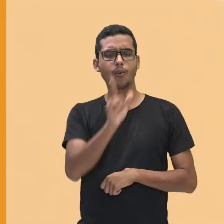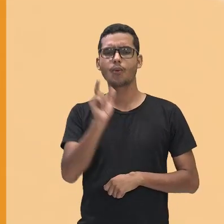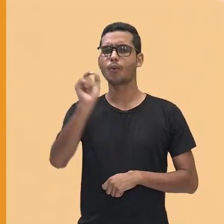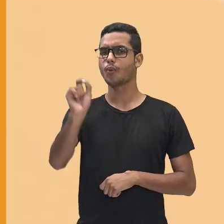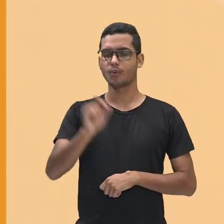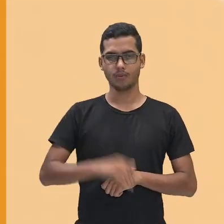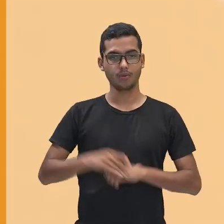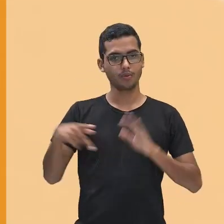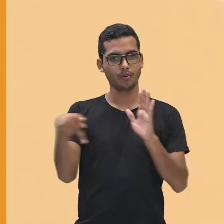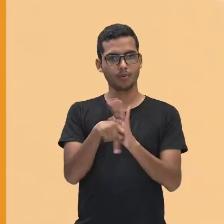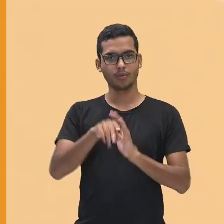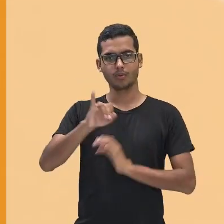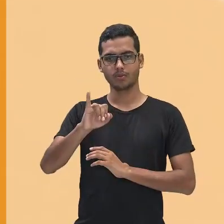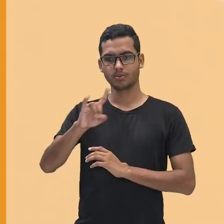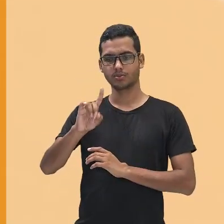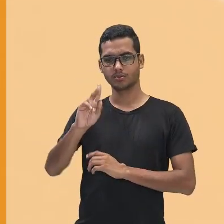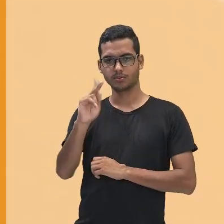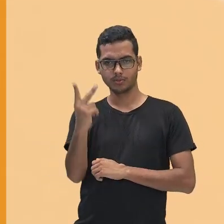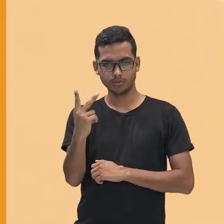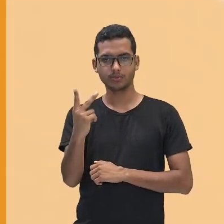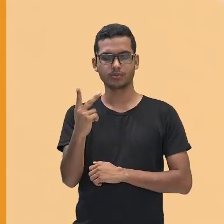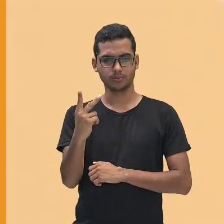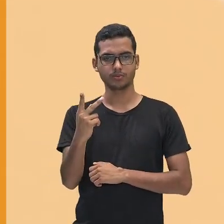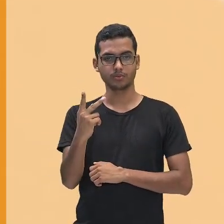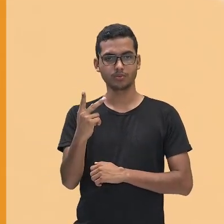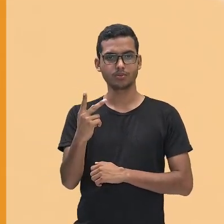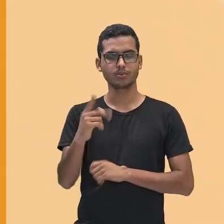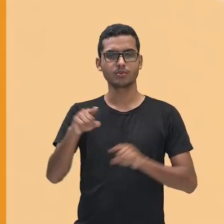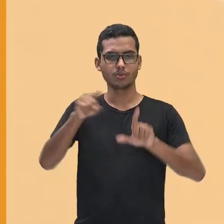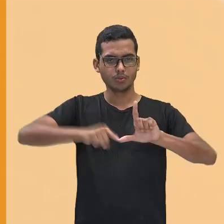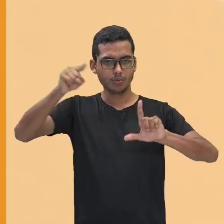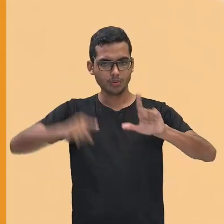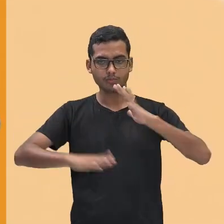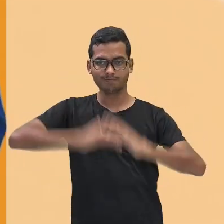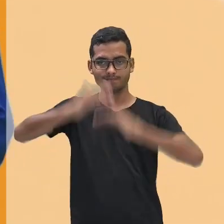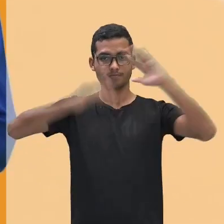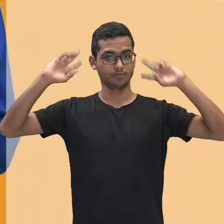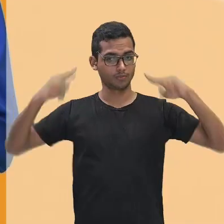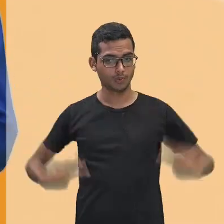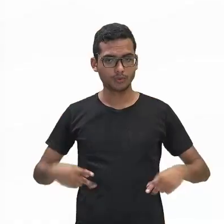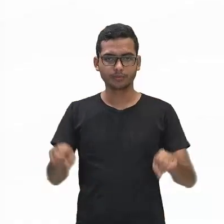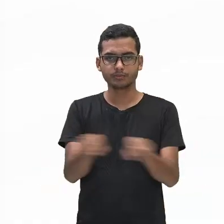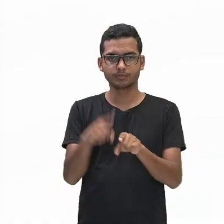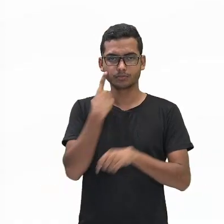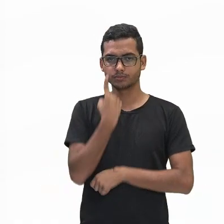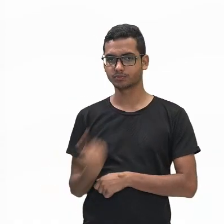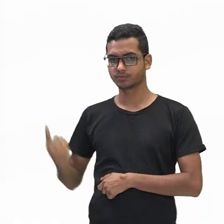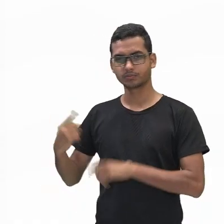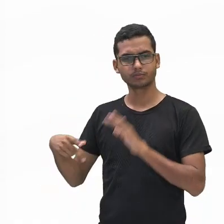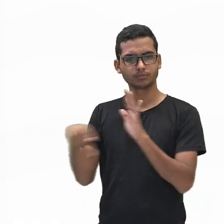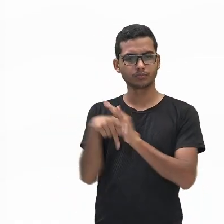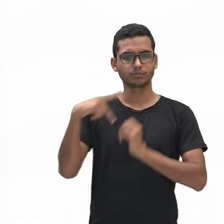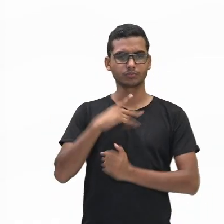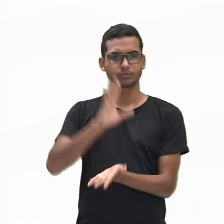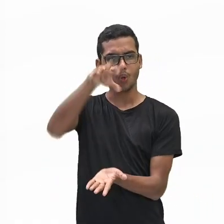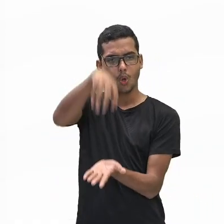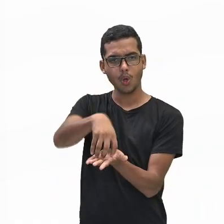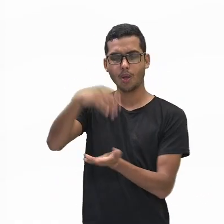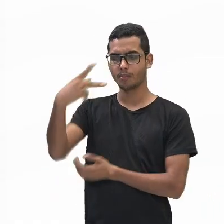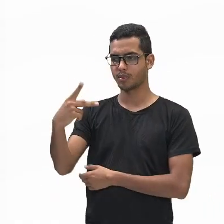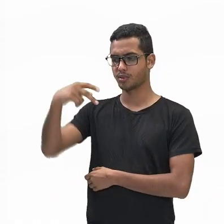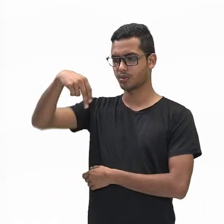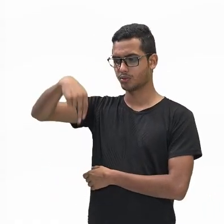ao IDH, que é o Índice de Desenvolvimento Humano. Então nós temos aí a PNUD, que é o Programa das